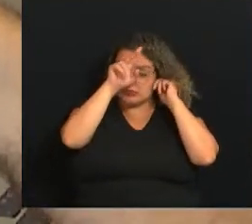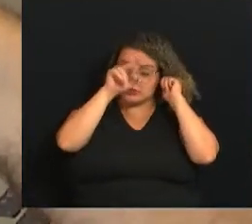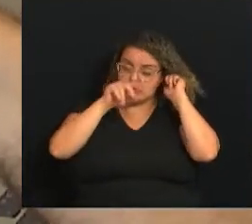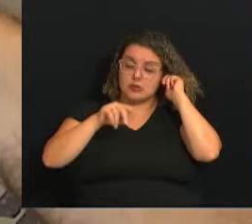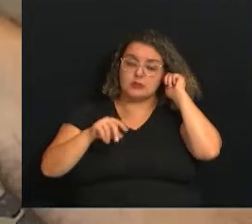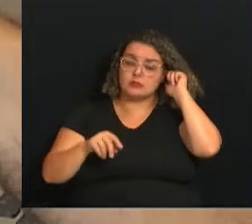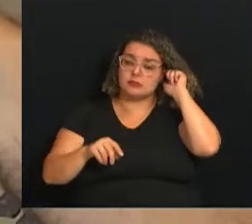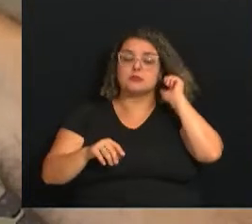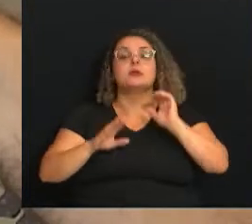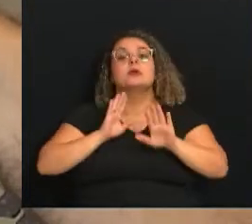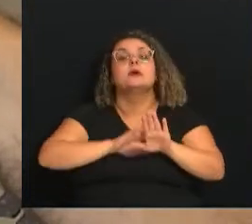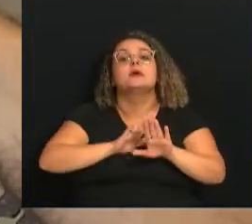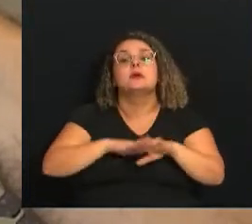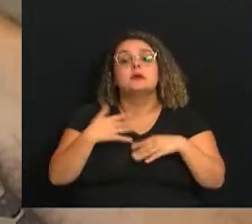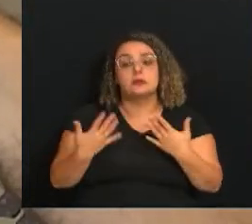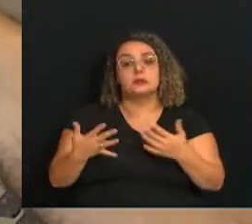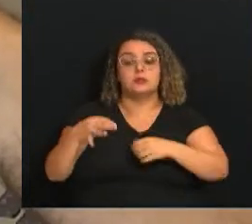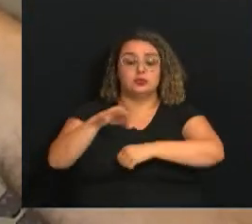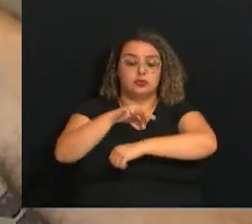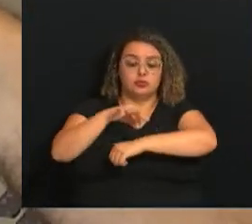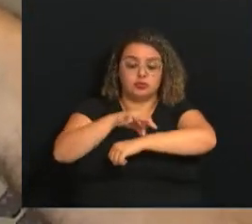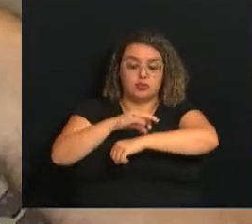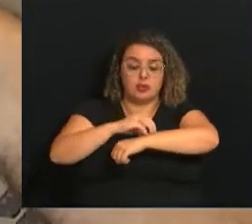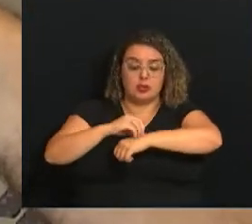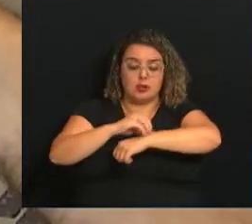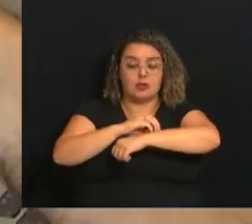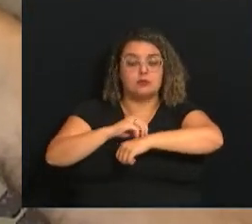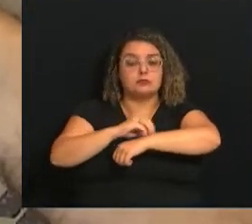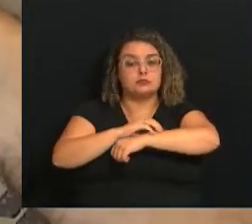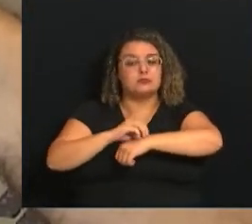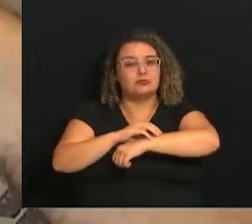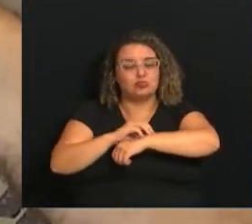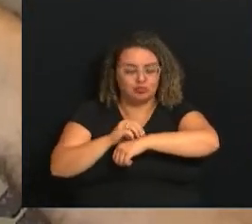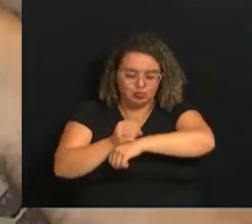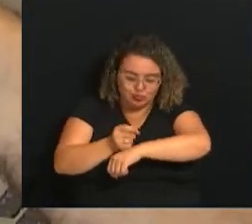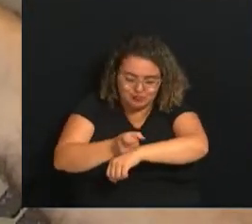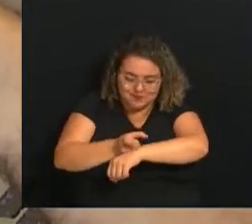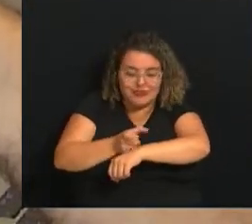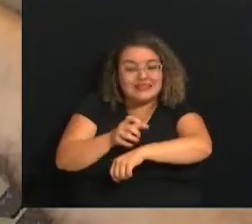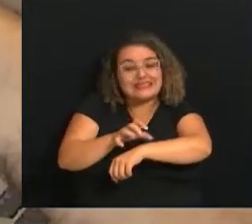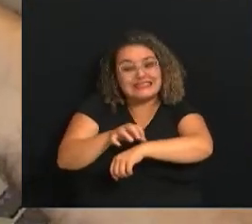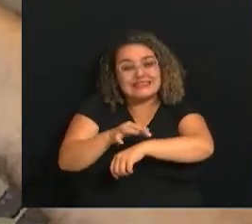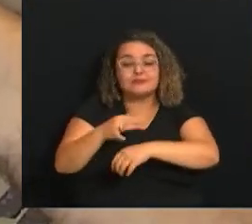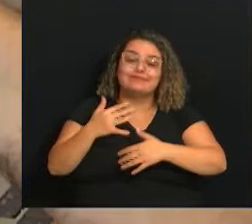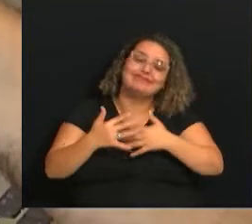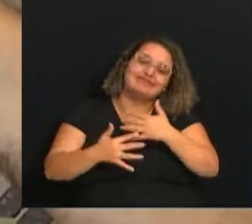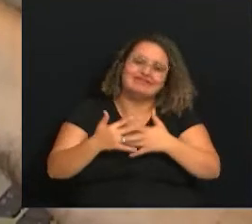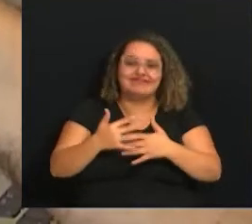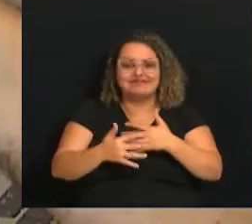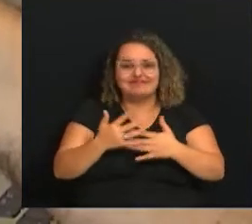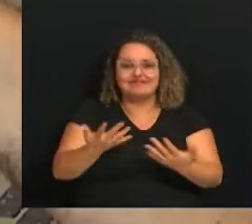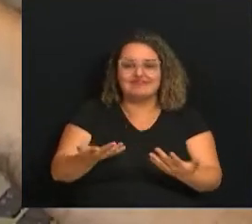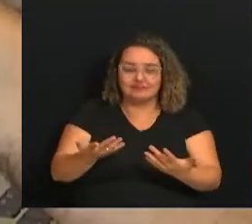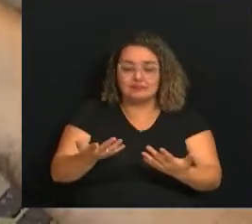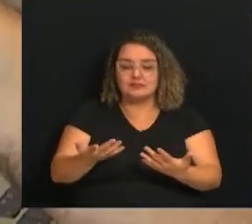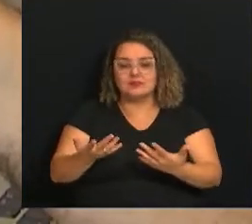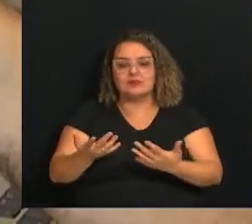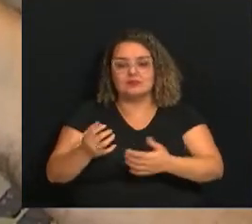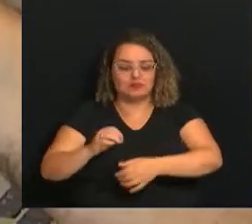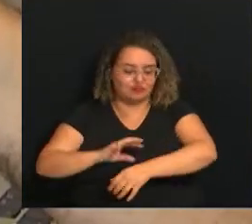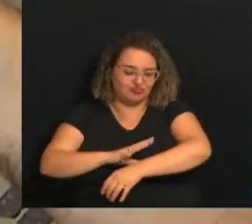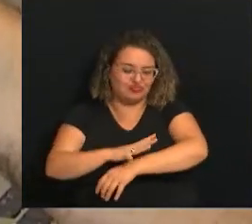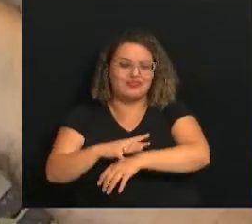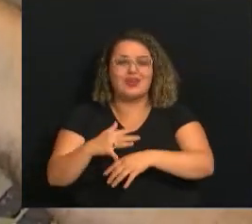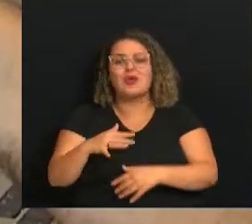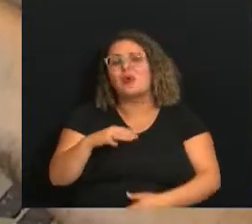da picada desses insetos com a pele pode provocar lesões, às vezes lesões que incomodam, assim, que levam bastante prurido, um desconforto tanto